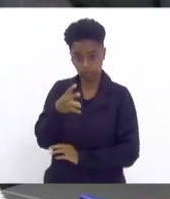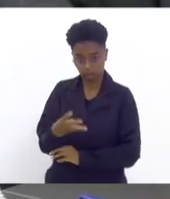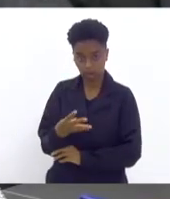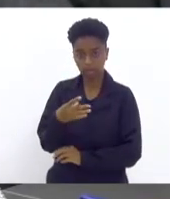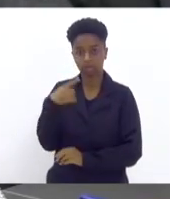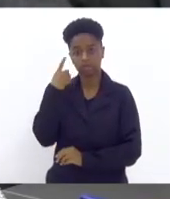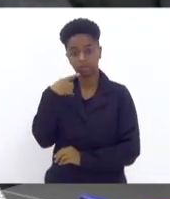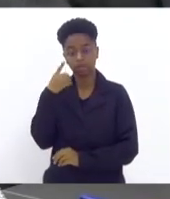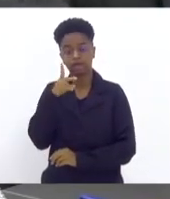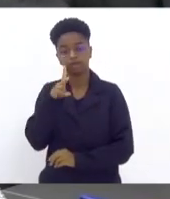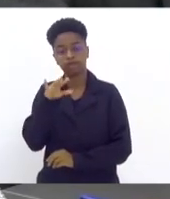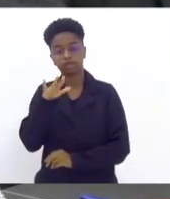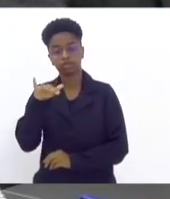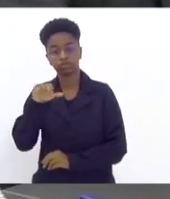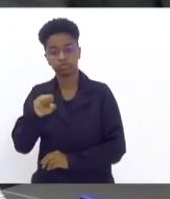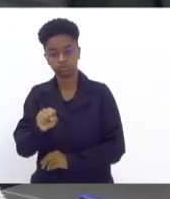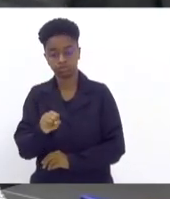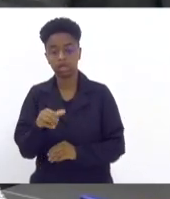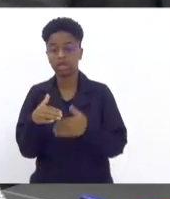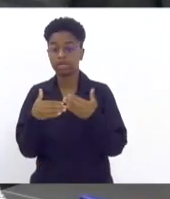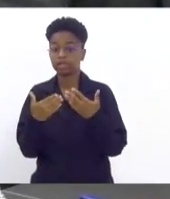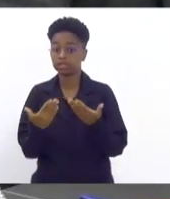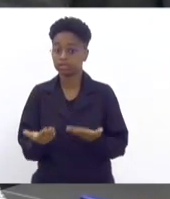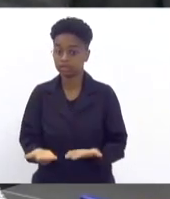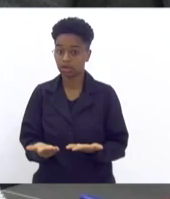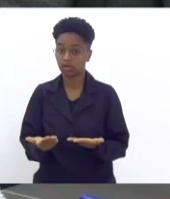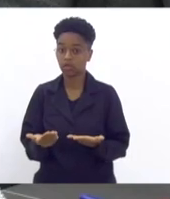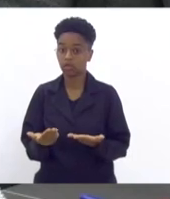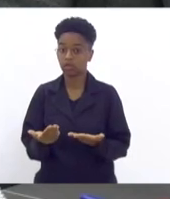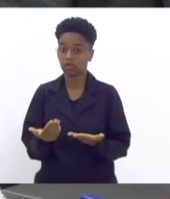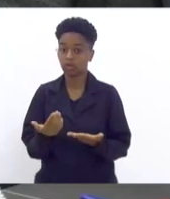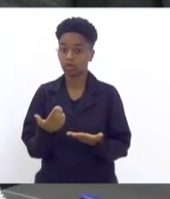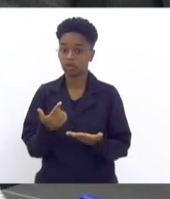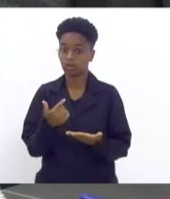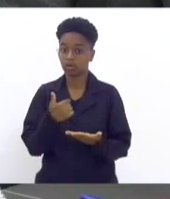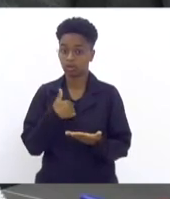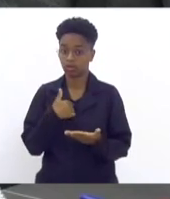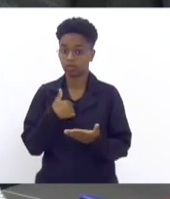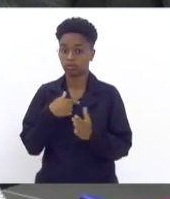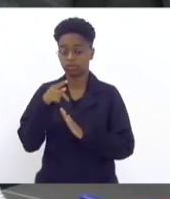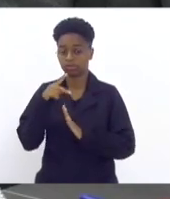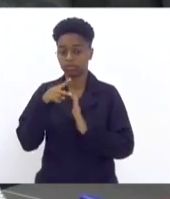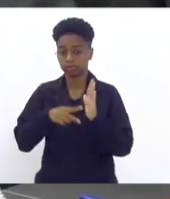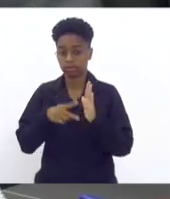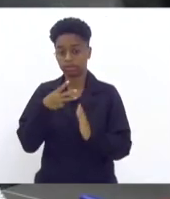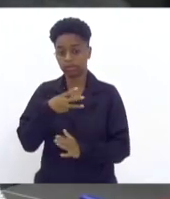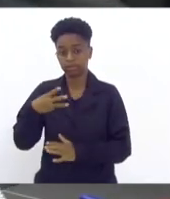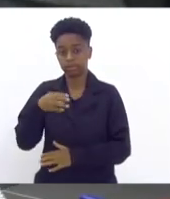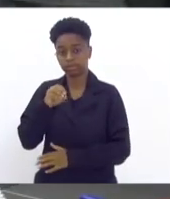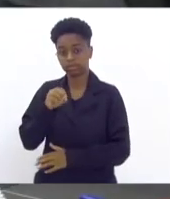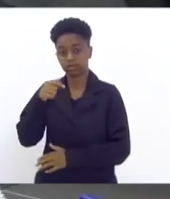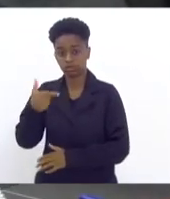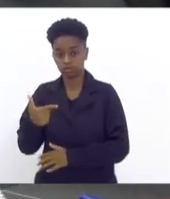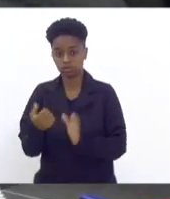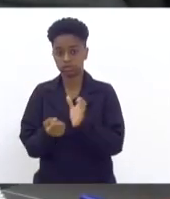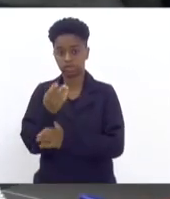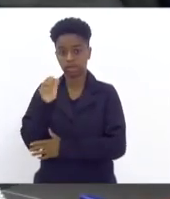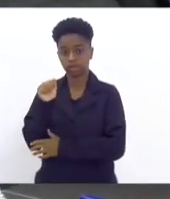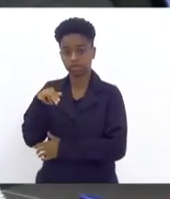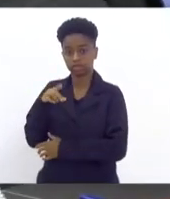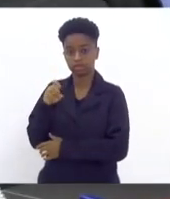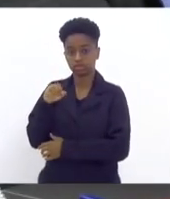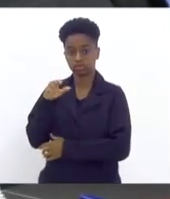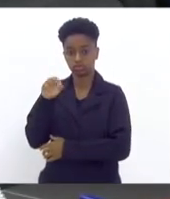Vinícius Cozolino. Então, eu passo ao 51 da pauta, que é o PL 3302 de 2020, de autoria do deputado Anderson